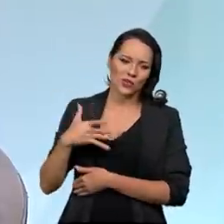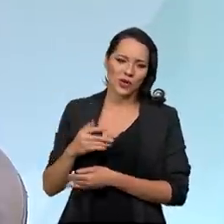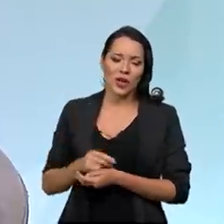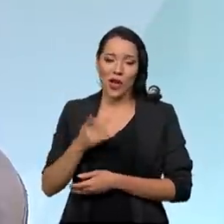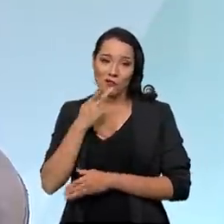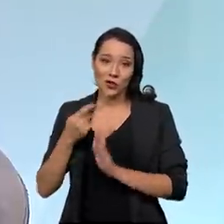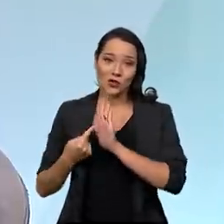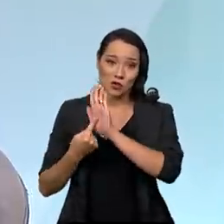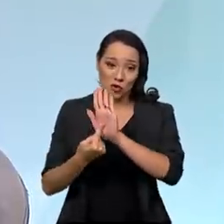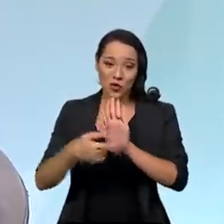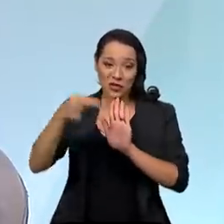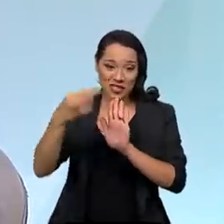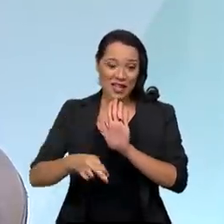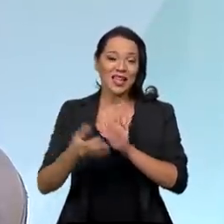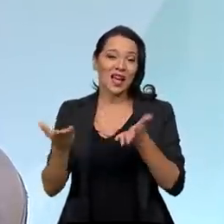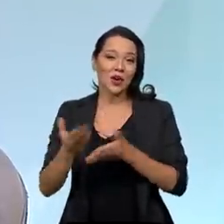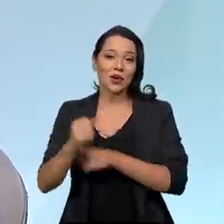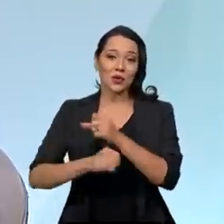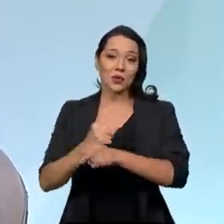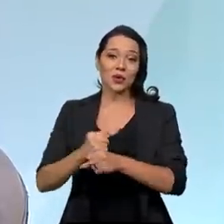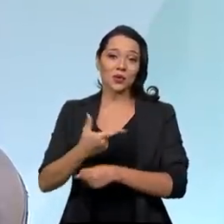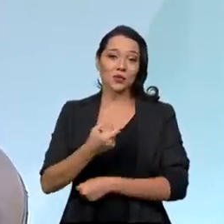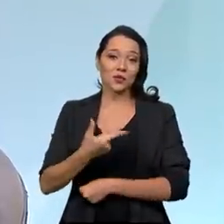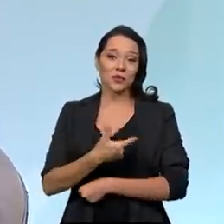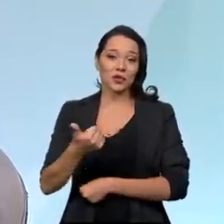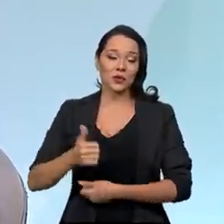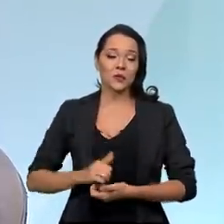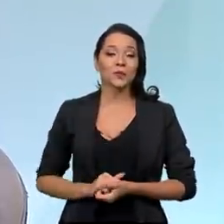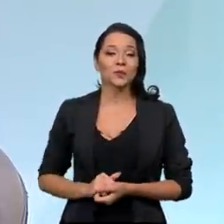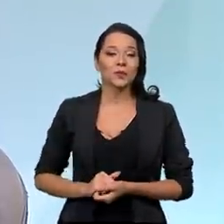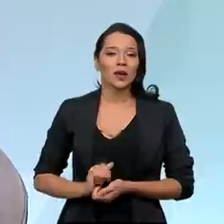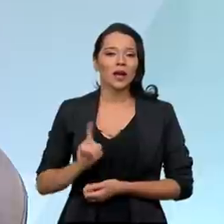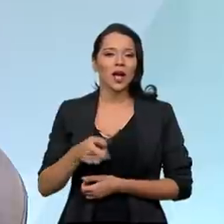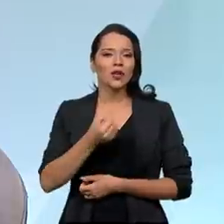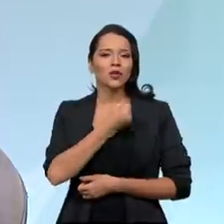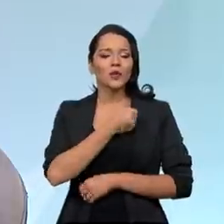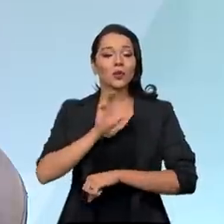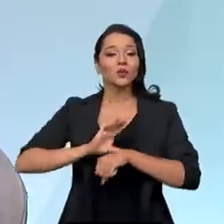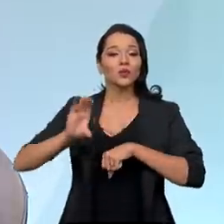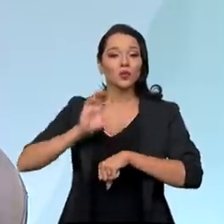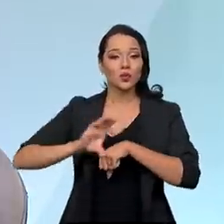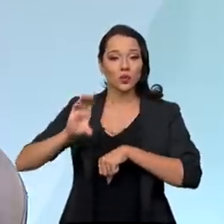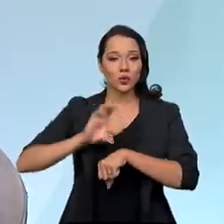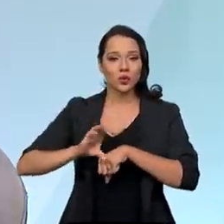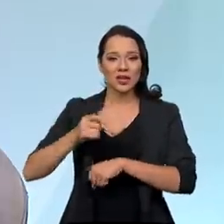números fechados agora, né, de 2021. Número de cursos,